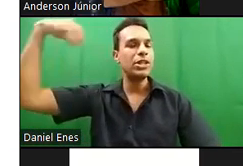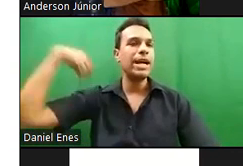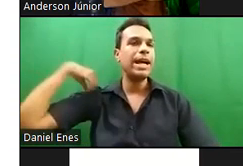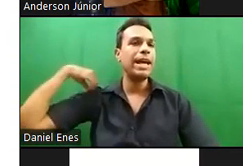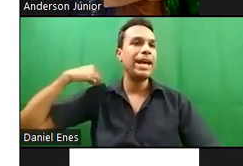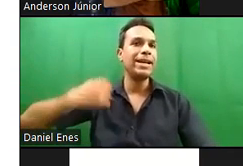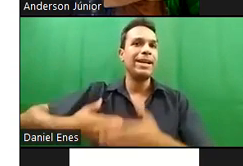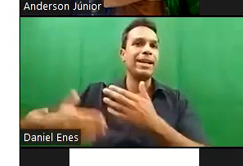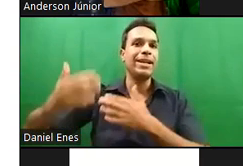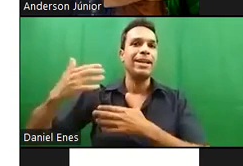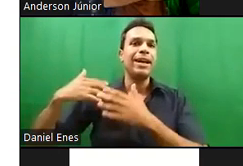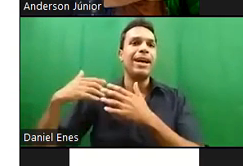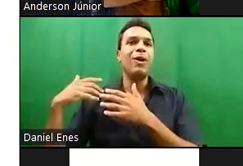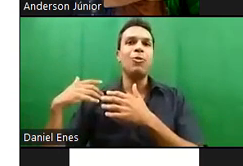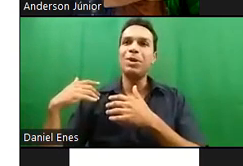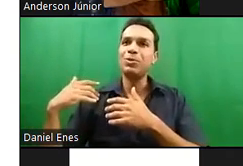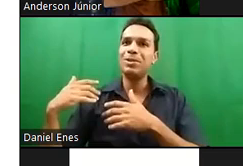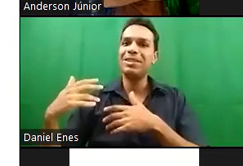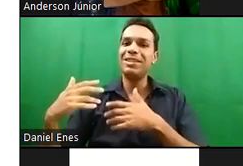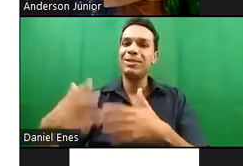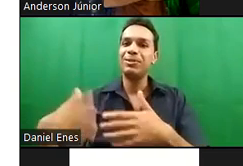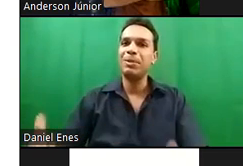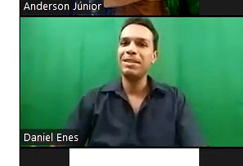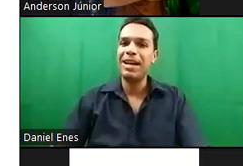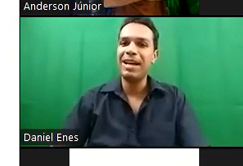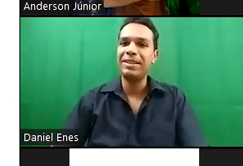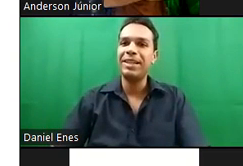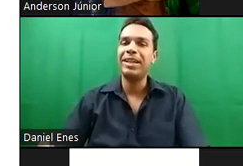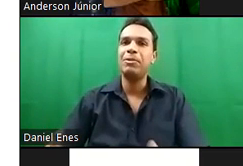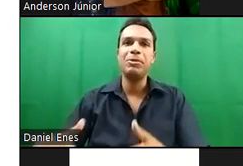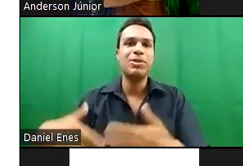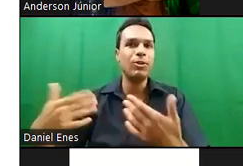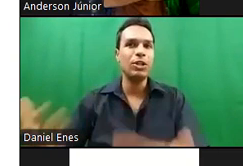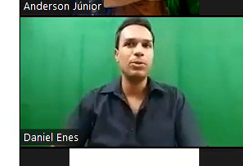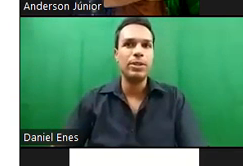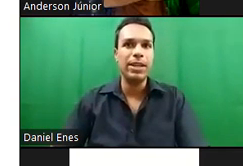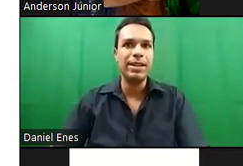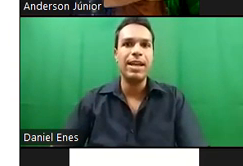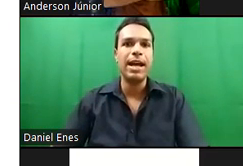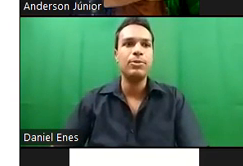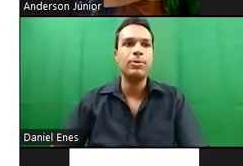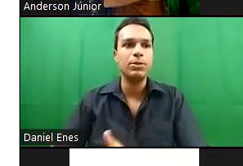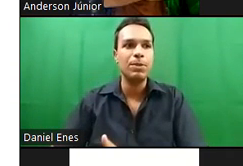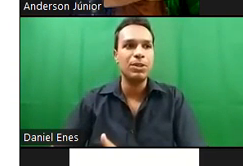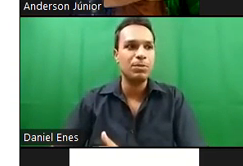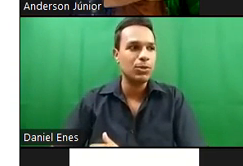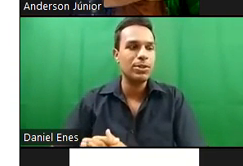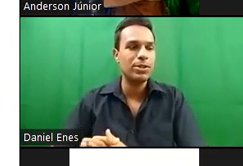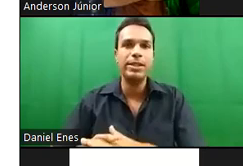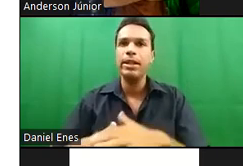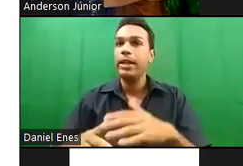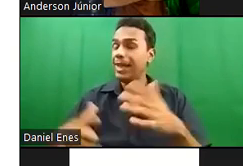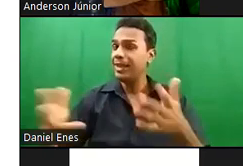gente carrega algumas coisas que são nos passadas, né? Um estereótipo que é criado com respeito às